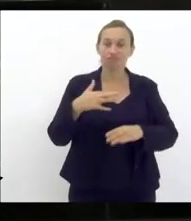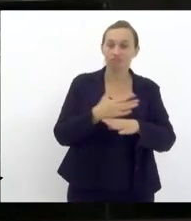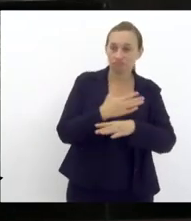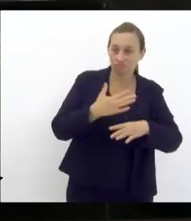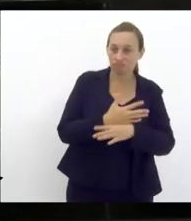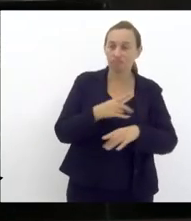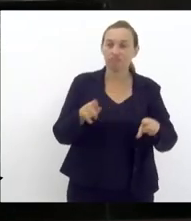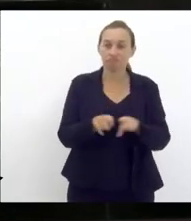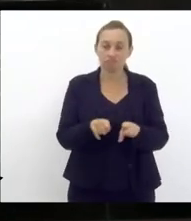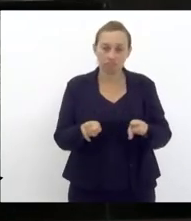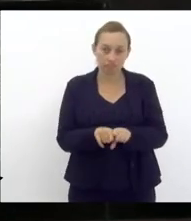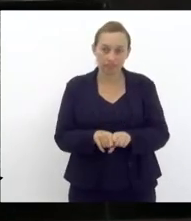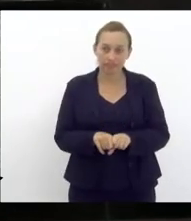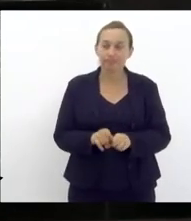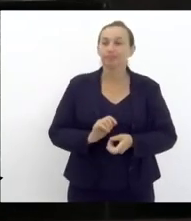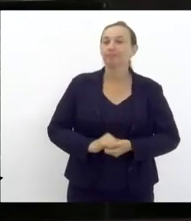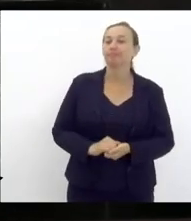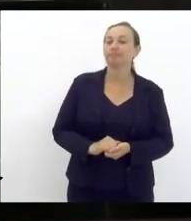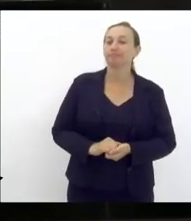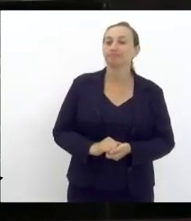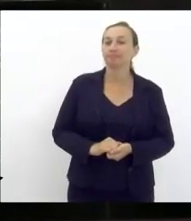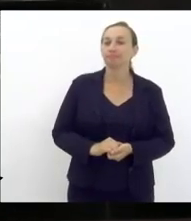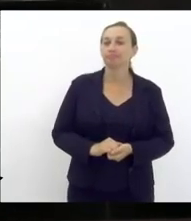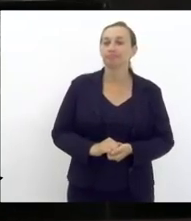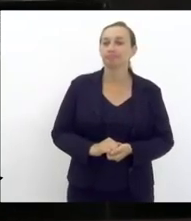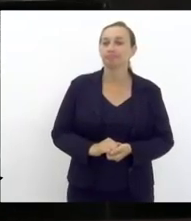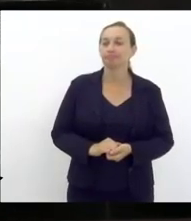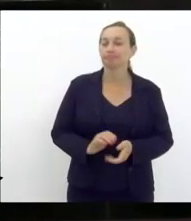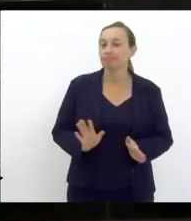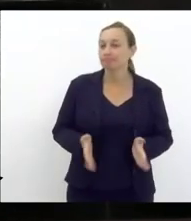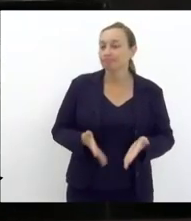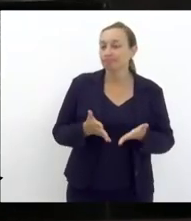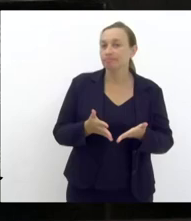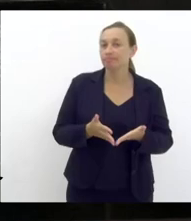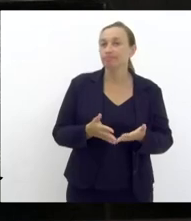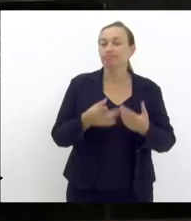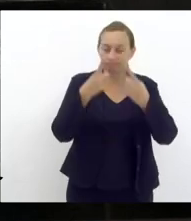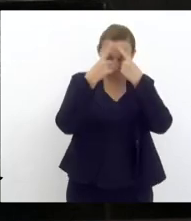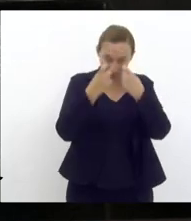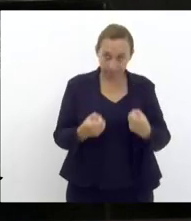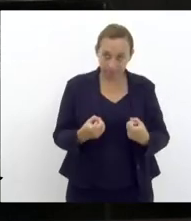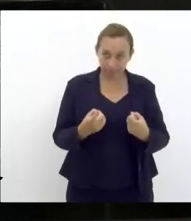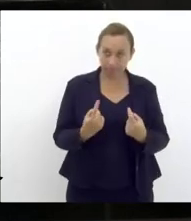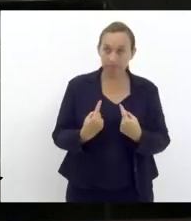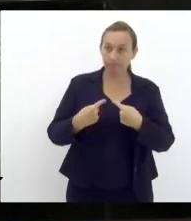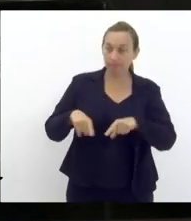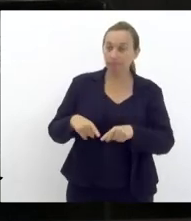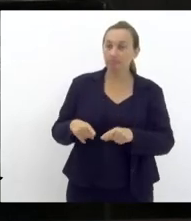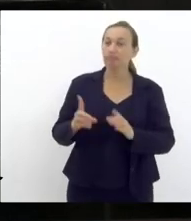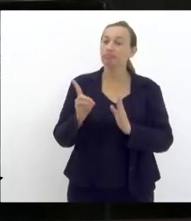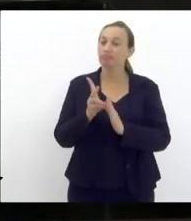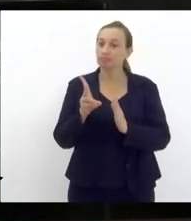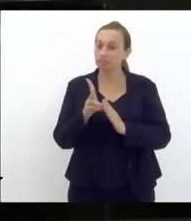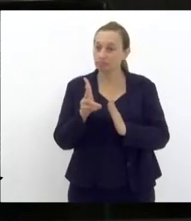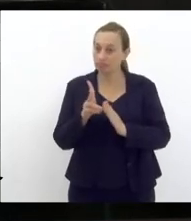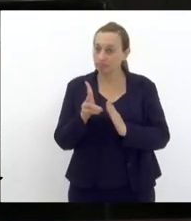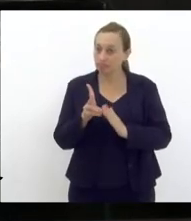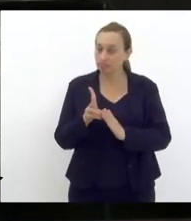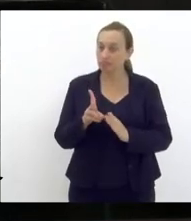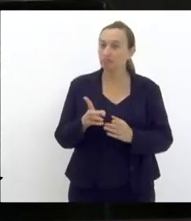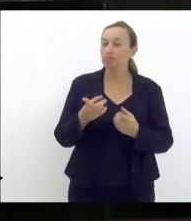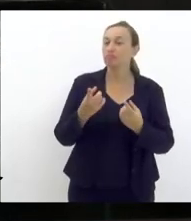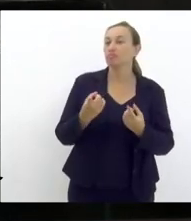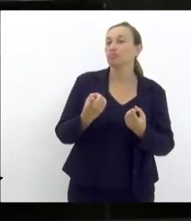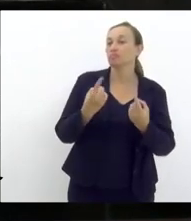nas cidades né E isso estimulou muita violência contra os povos indígenas e